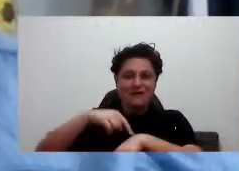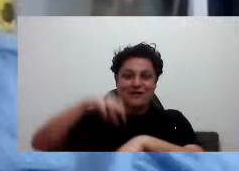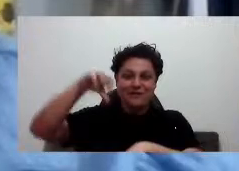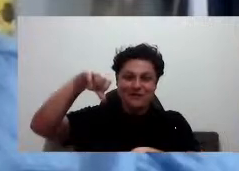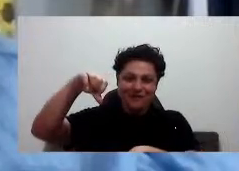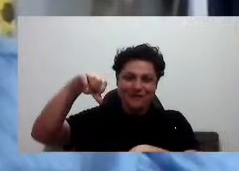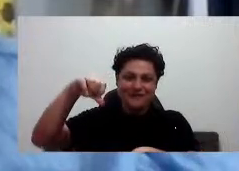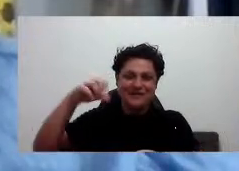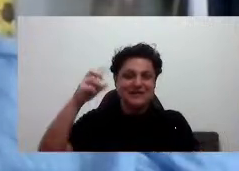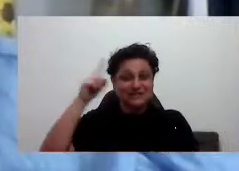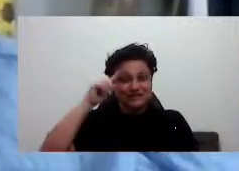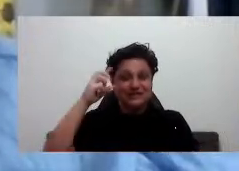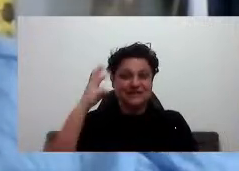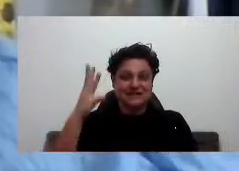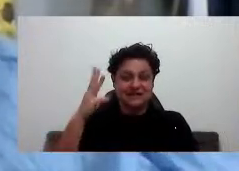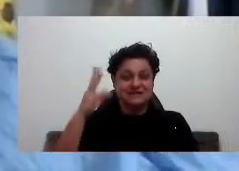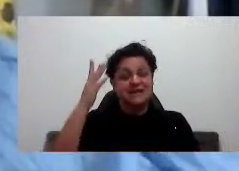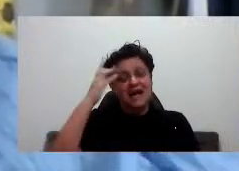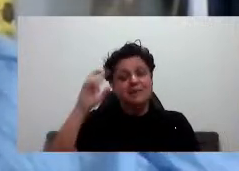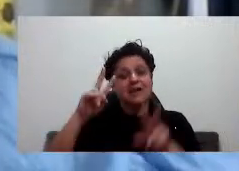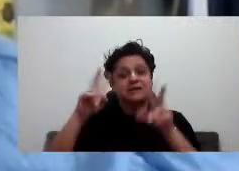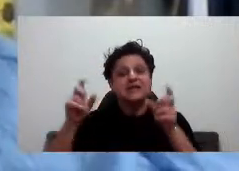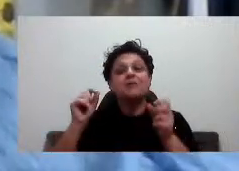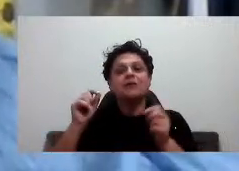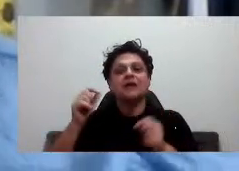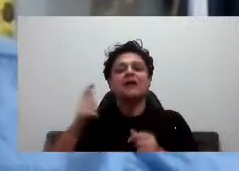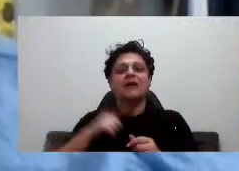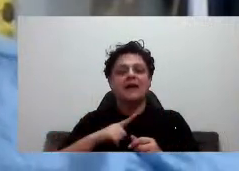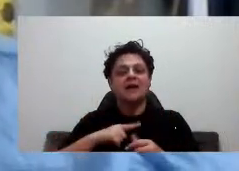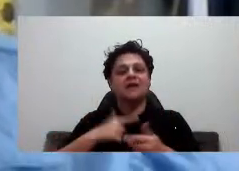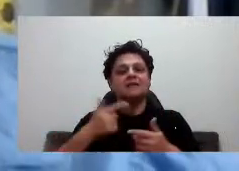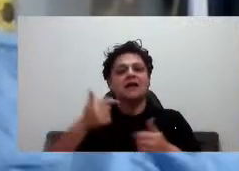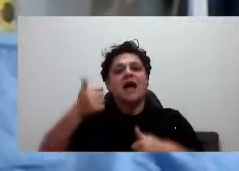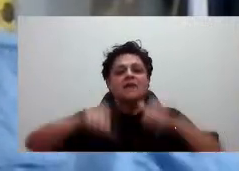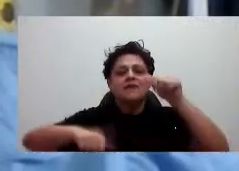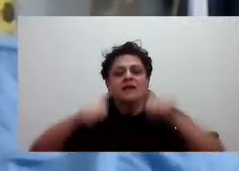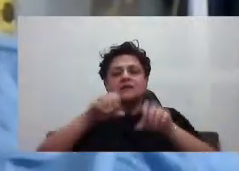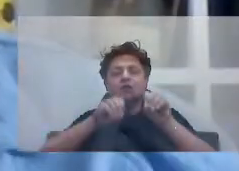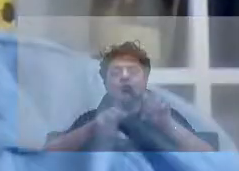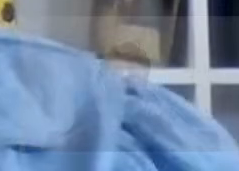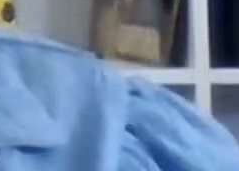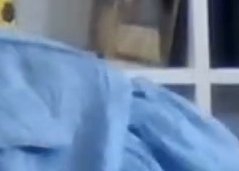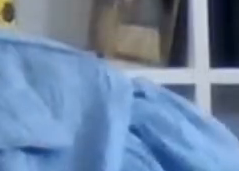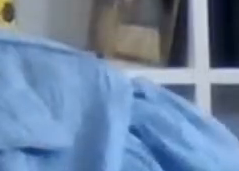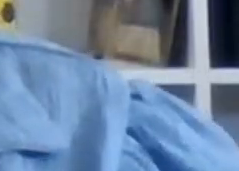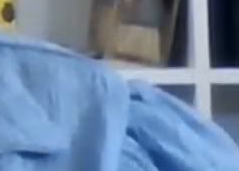E o tema do próximo dia vai ser avaliação do ensino e da aprendizagem. Boa noite.